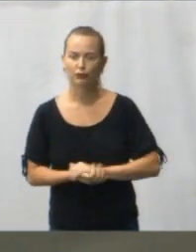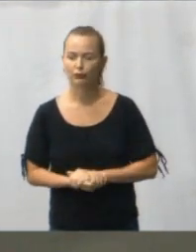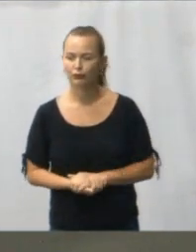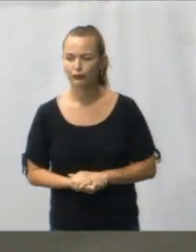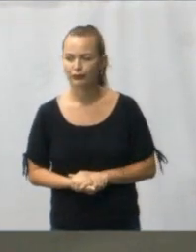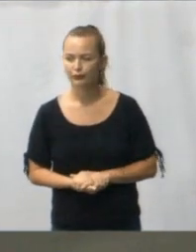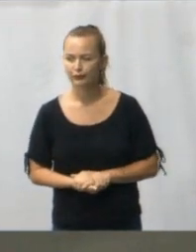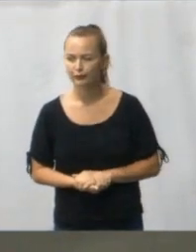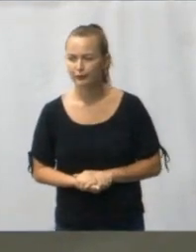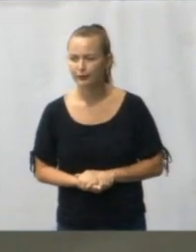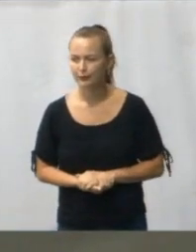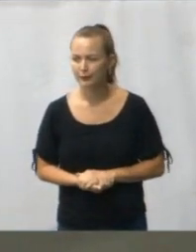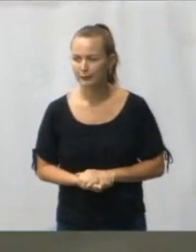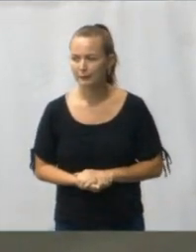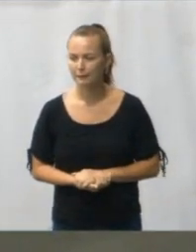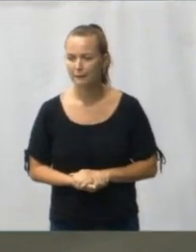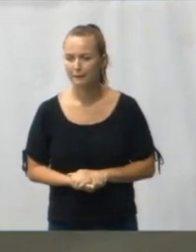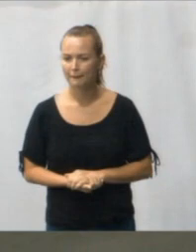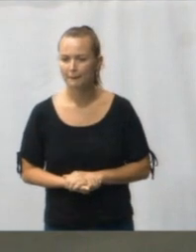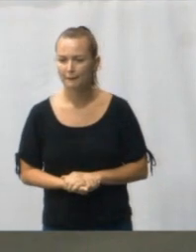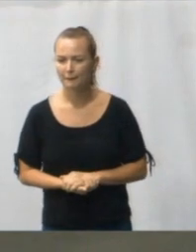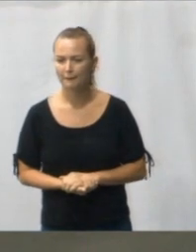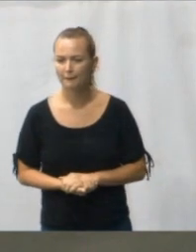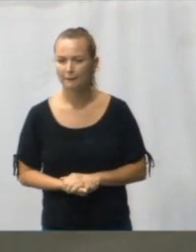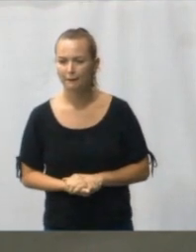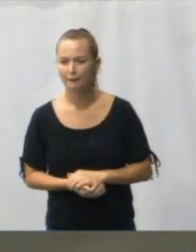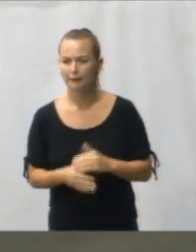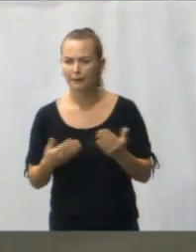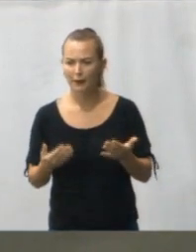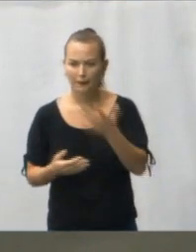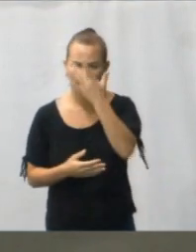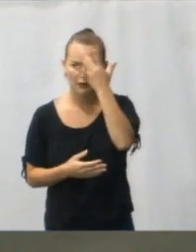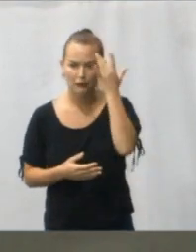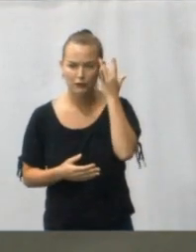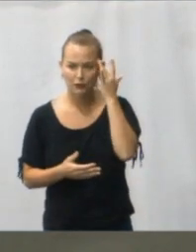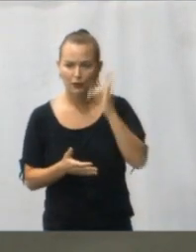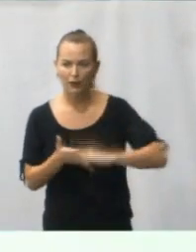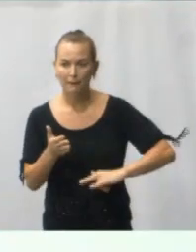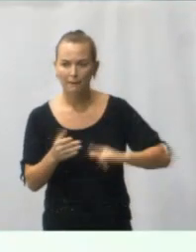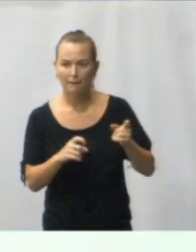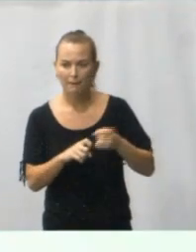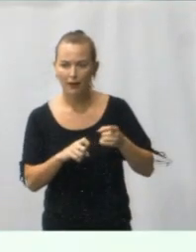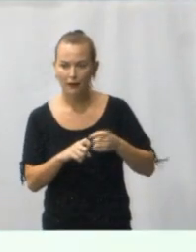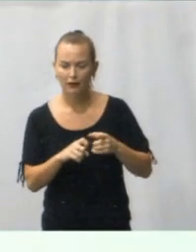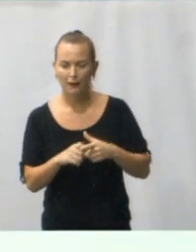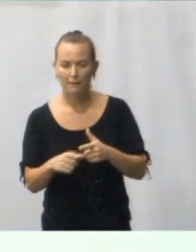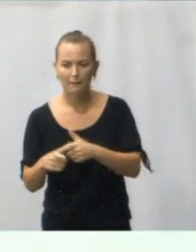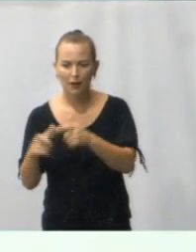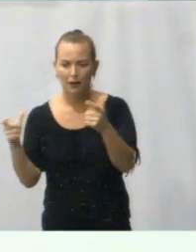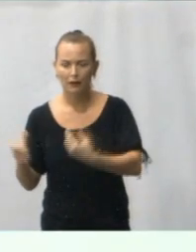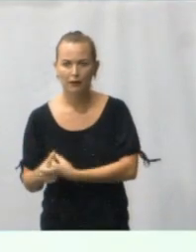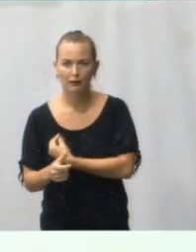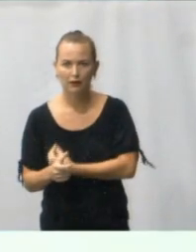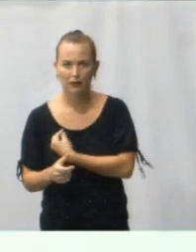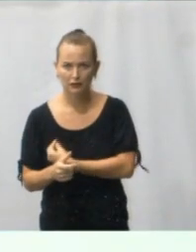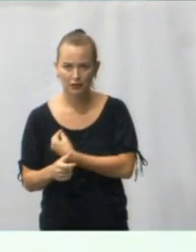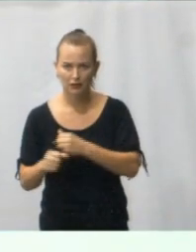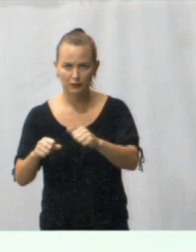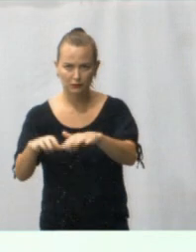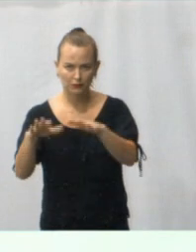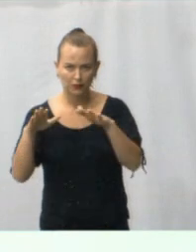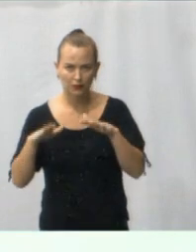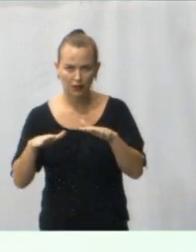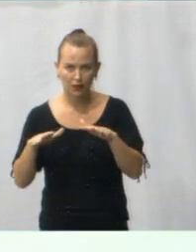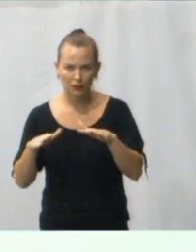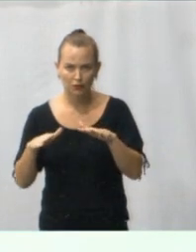Senhor presidente, no caso dele de licença médica, a maioria presente num plenário, no regimento, não rege sobre isso?